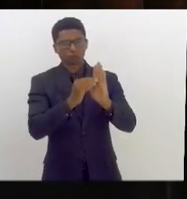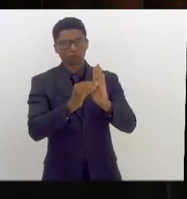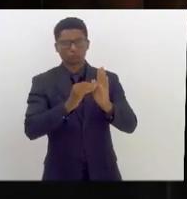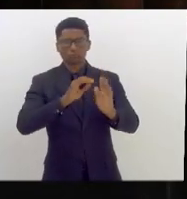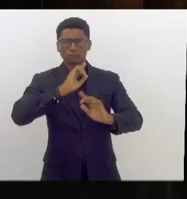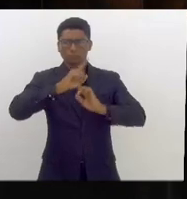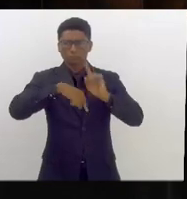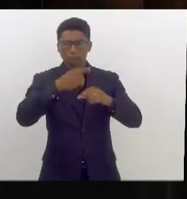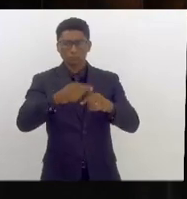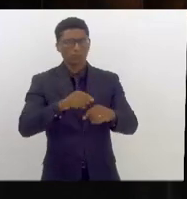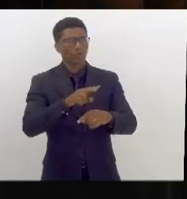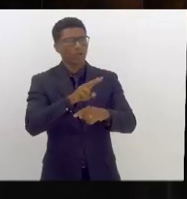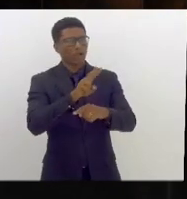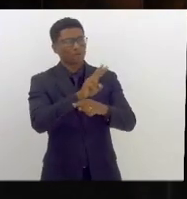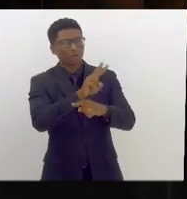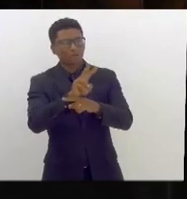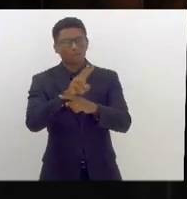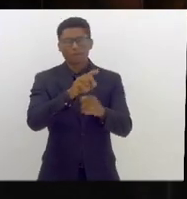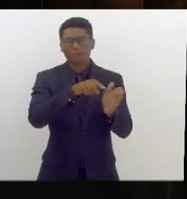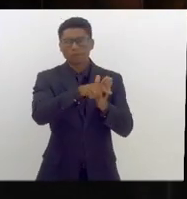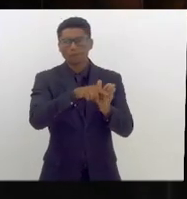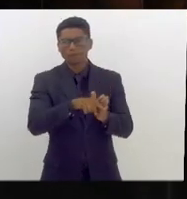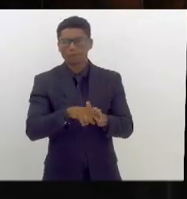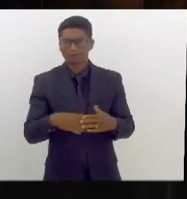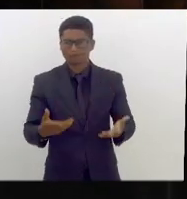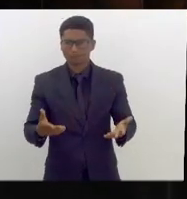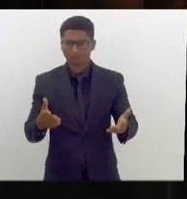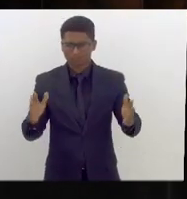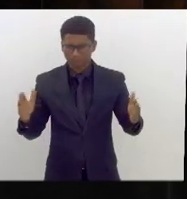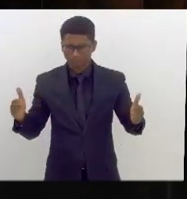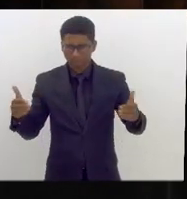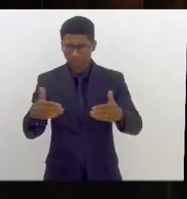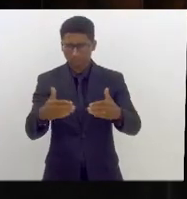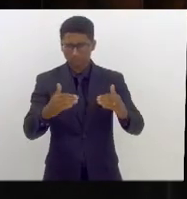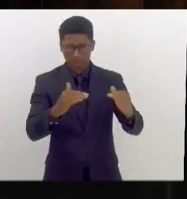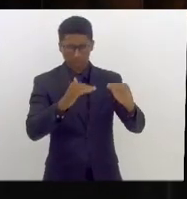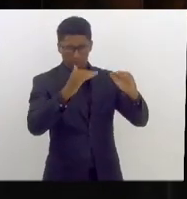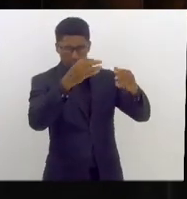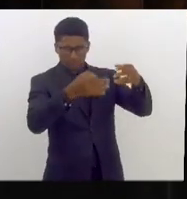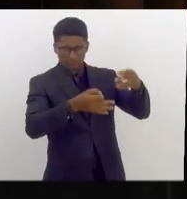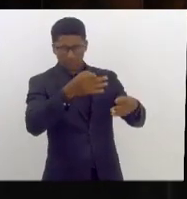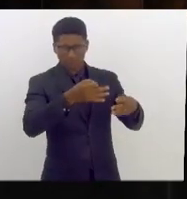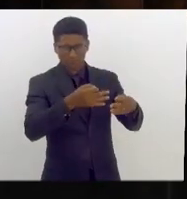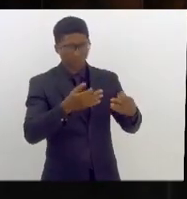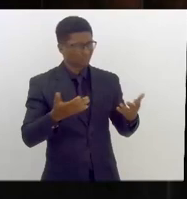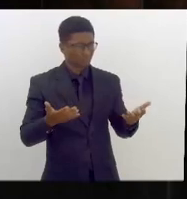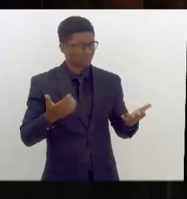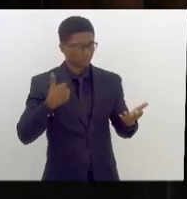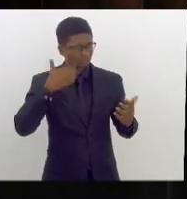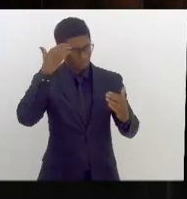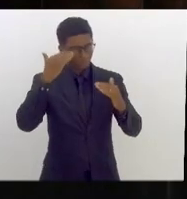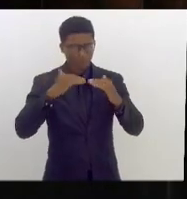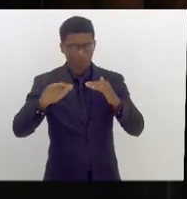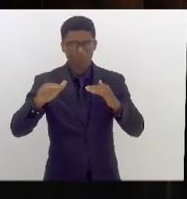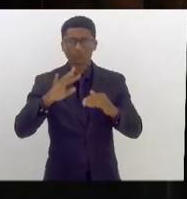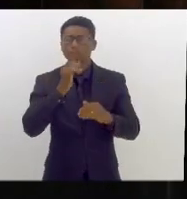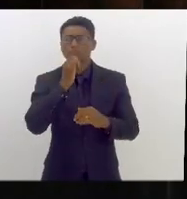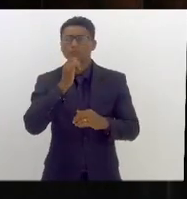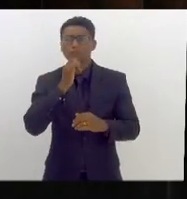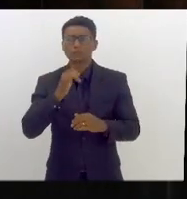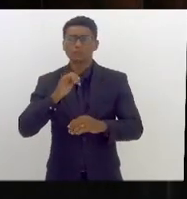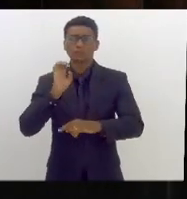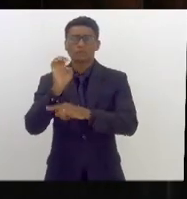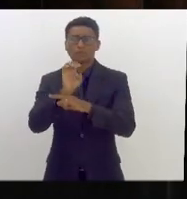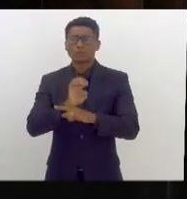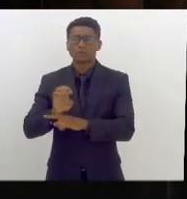que o fórum seja o STF, mas, de fato, estados como Rio Grande do Sul, como São Paulo e Minas Gerais,